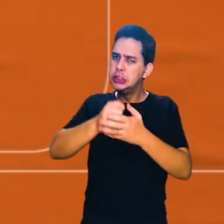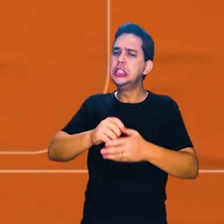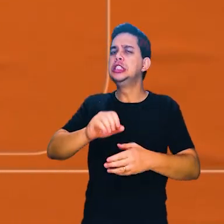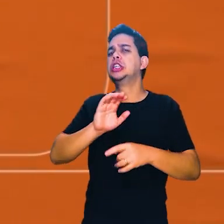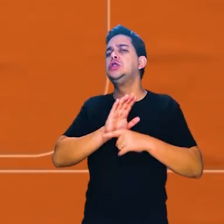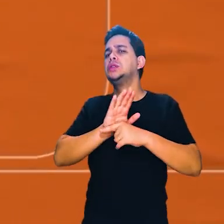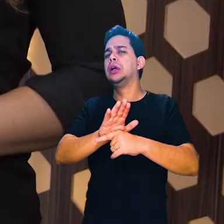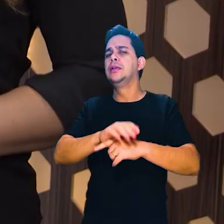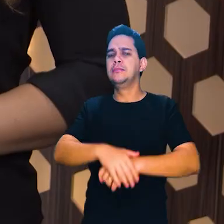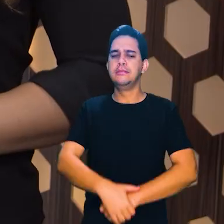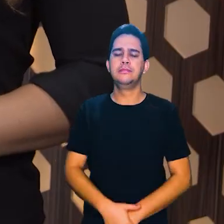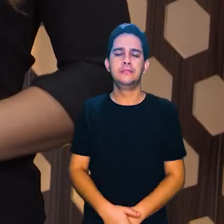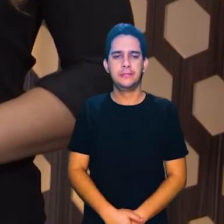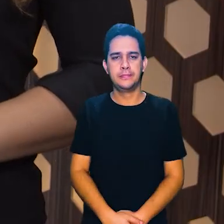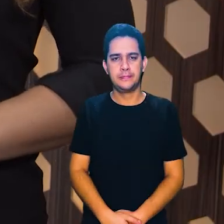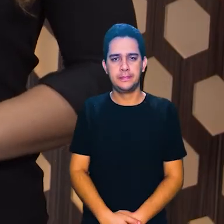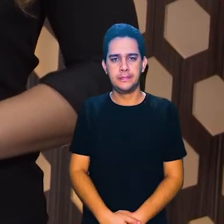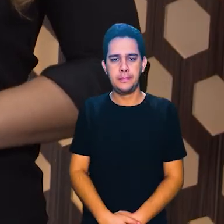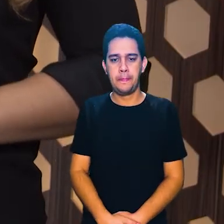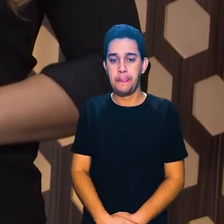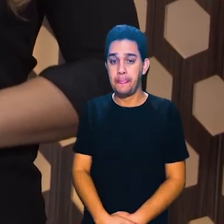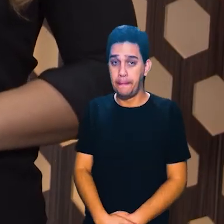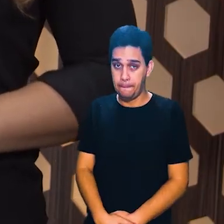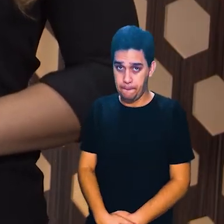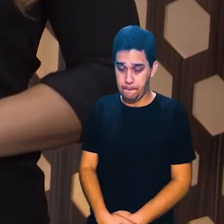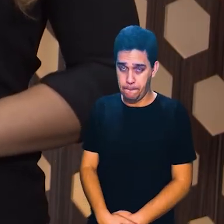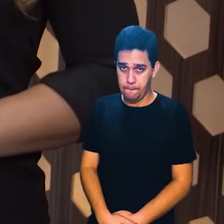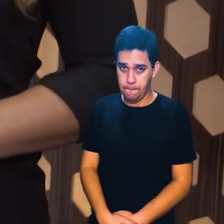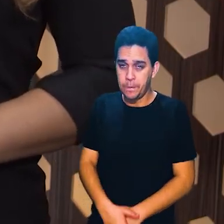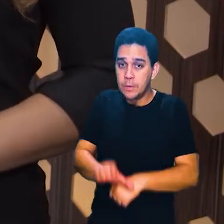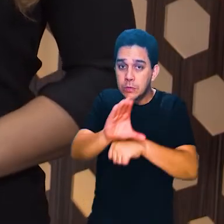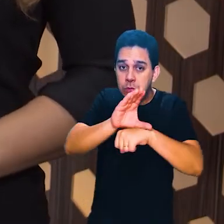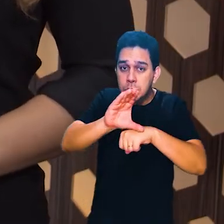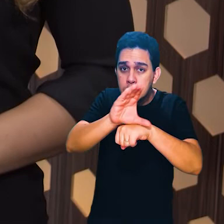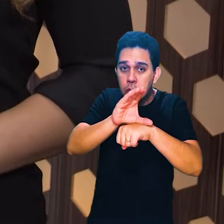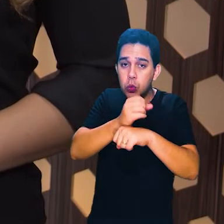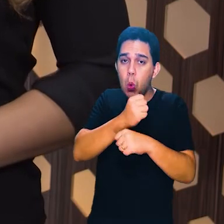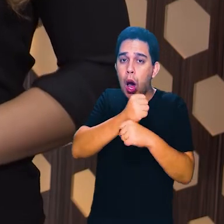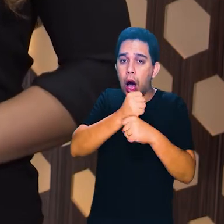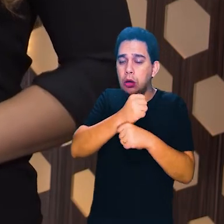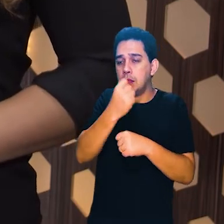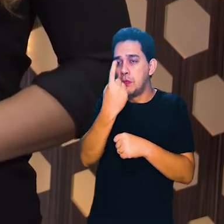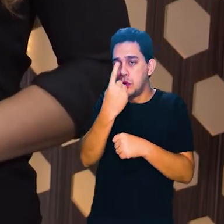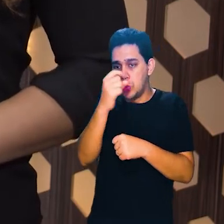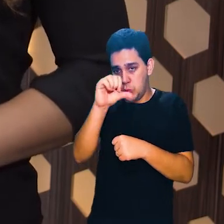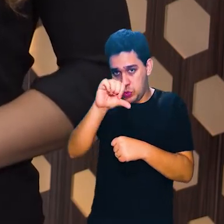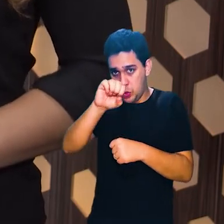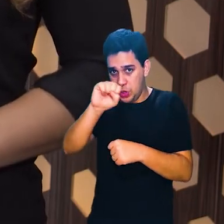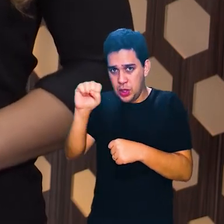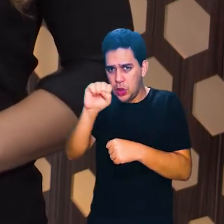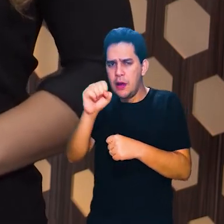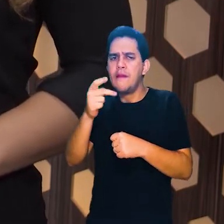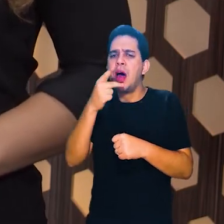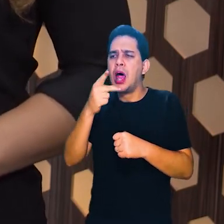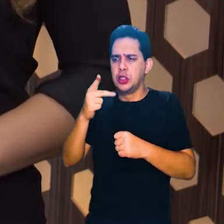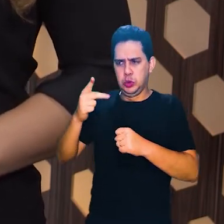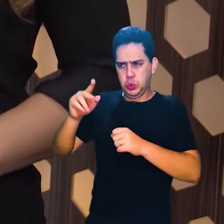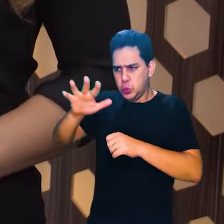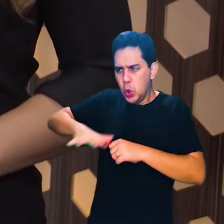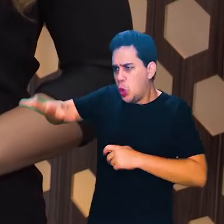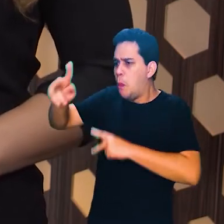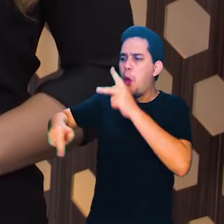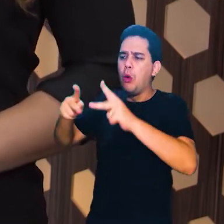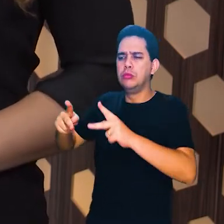parte. A Constituição Brasileira de 88 dispõe que a soberania popular será exercida pelo